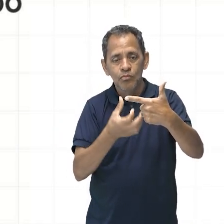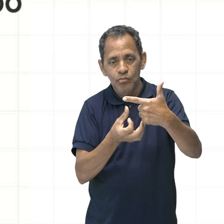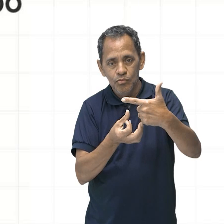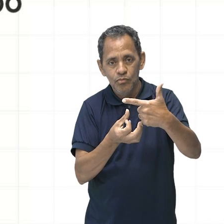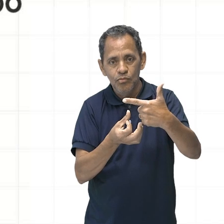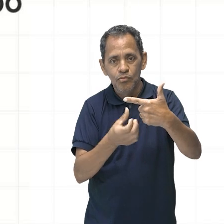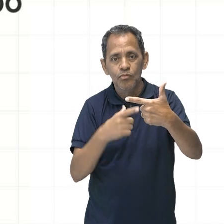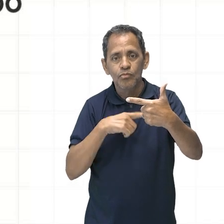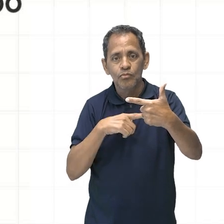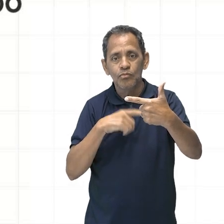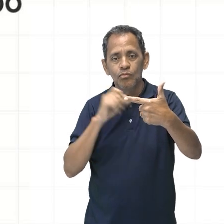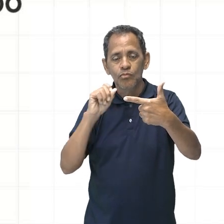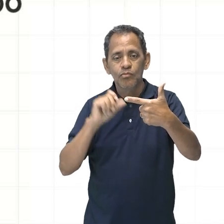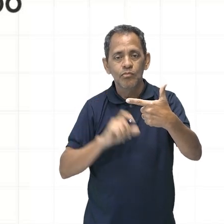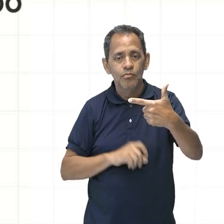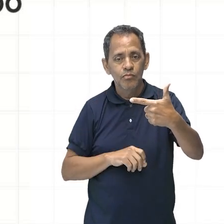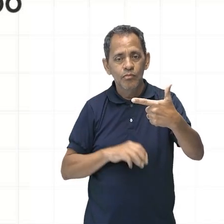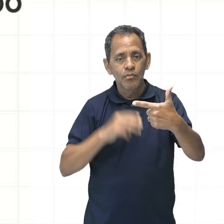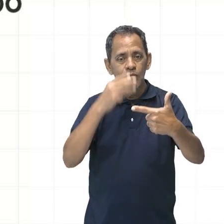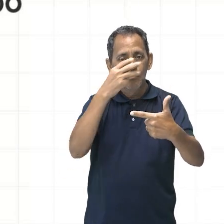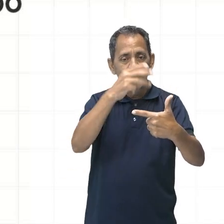ter